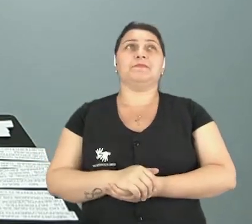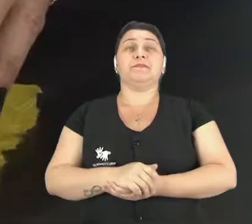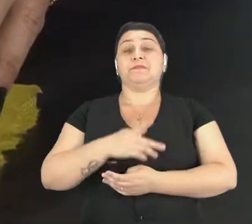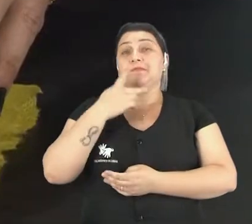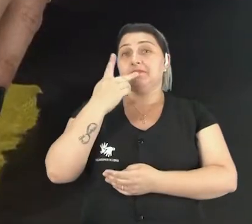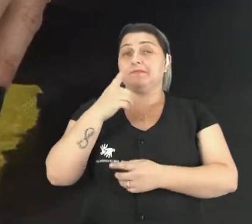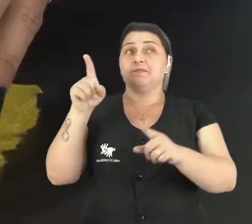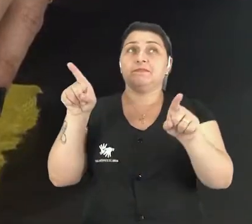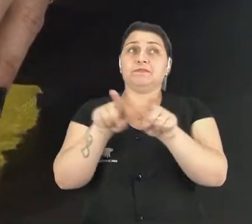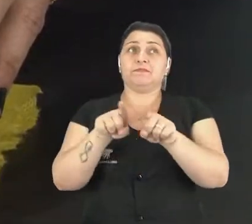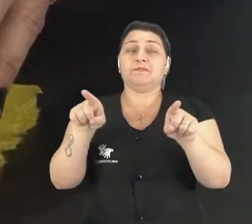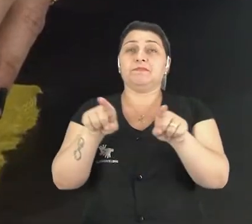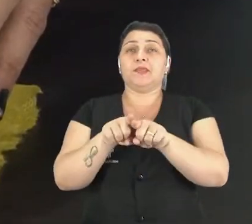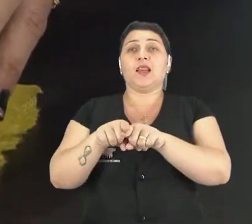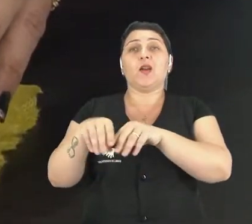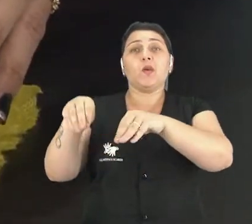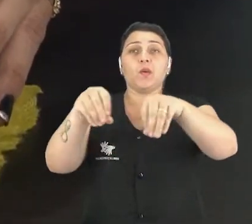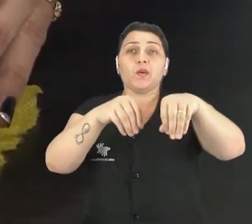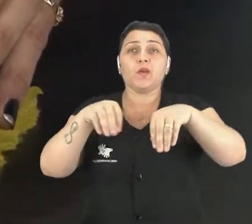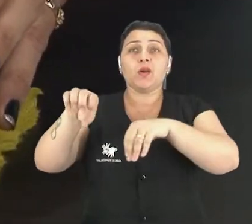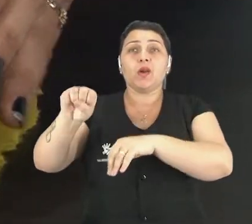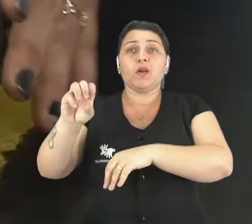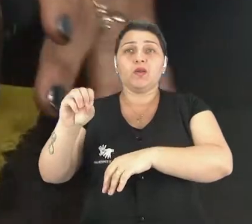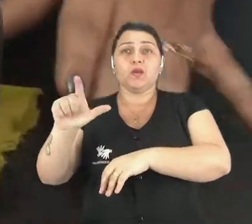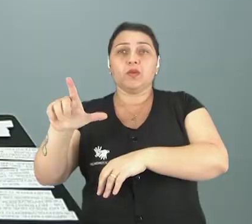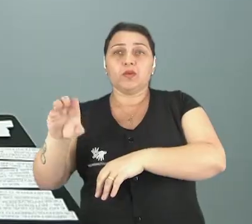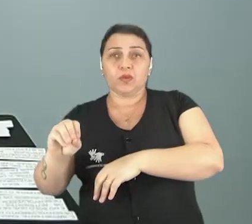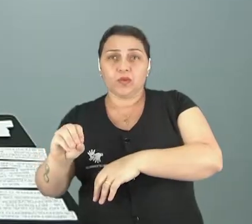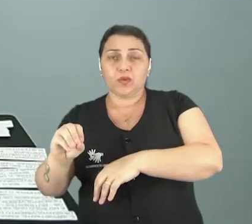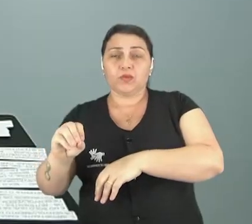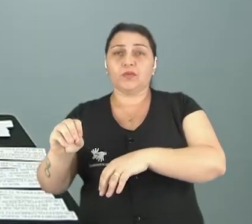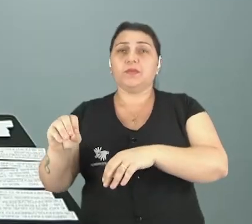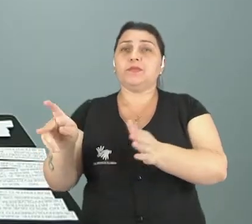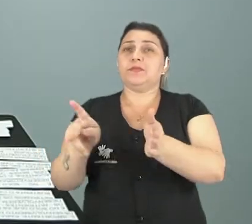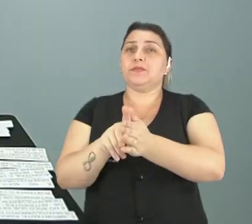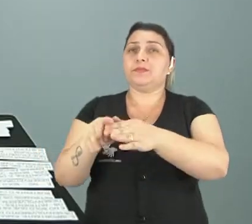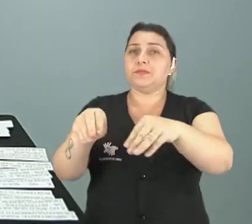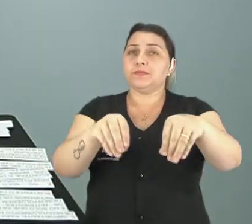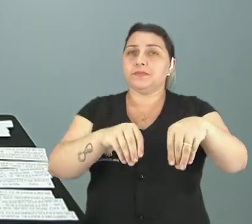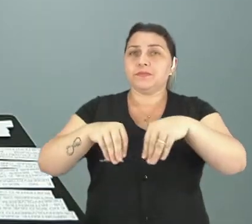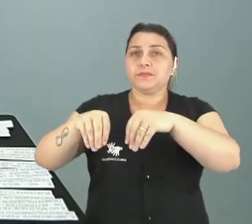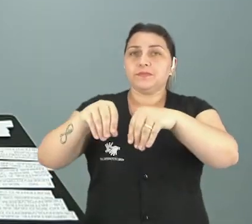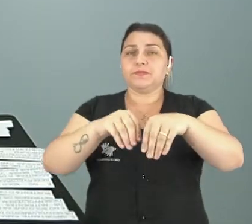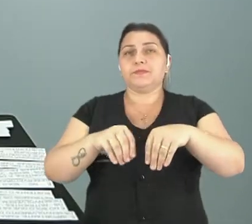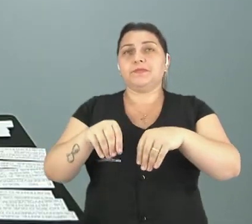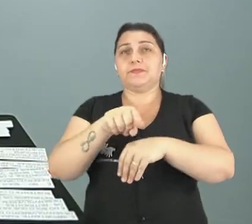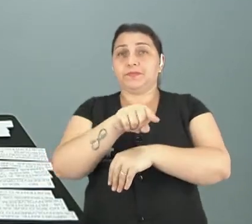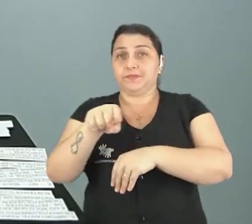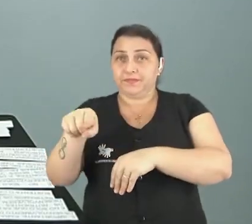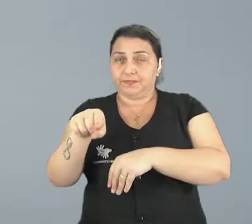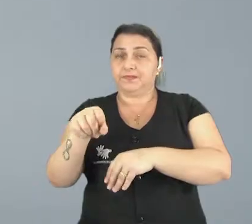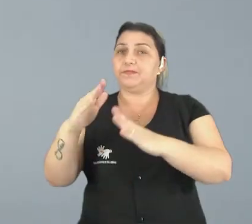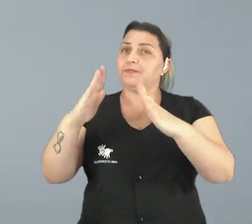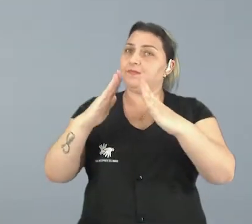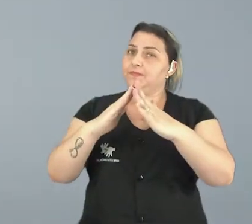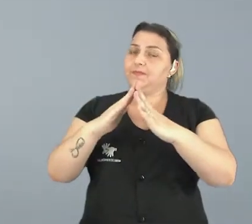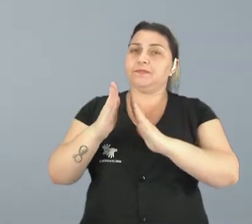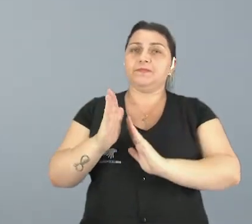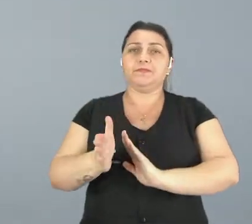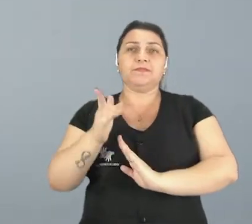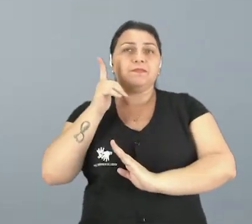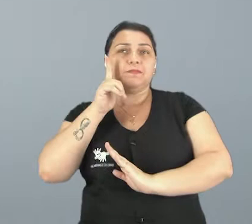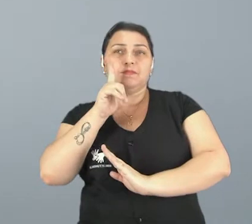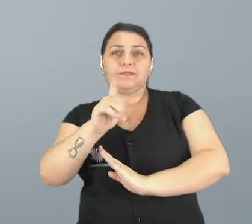falar também do solo, tá? Vamos falar da terra. Então, com certeza você aí em casa já